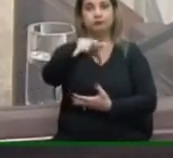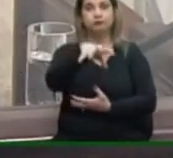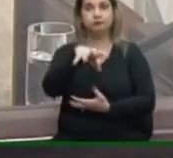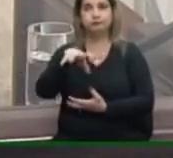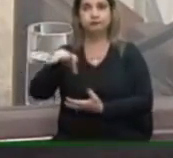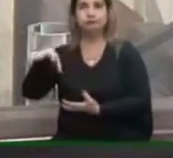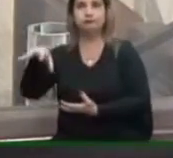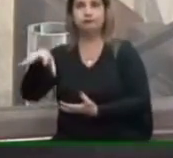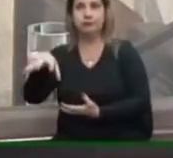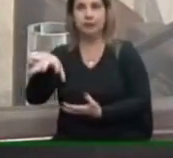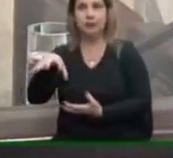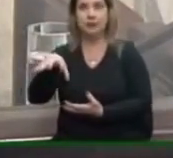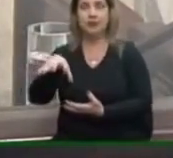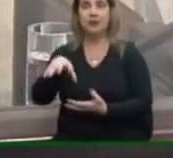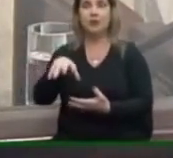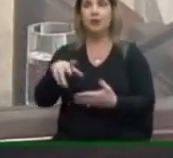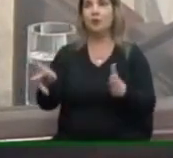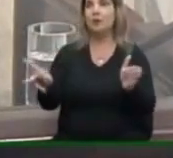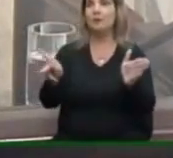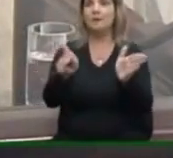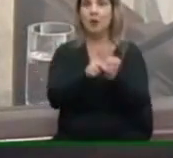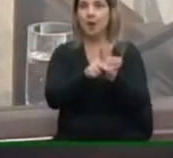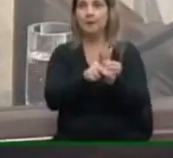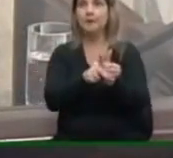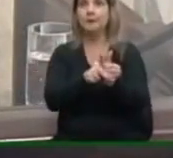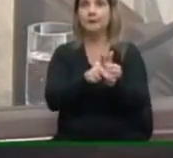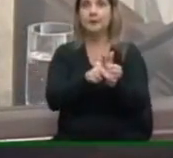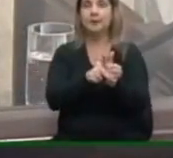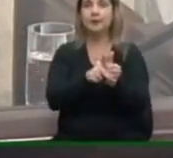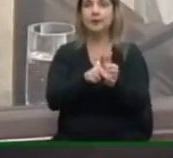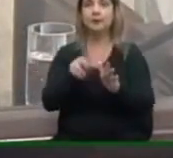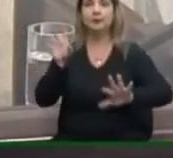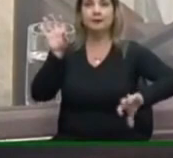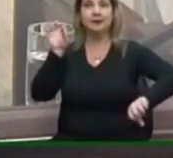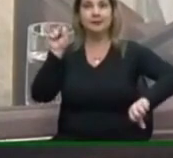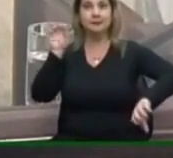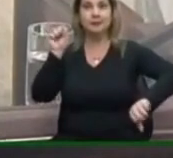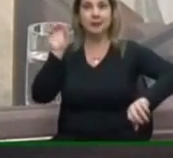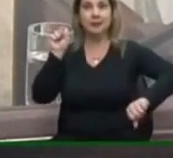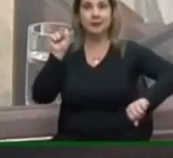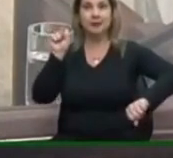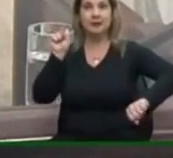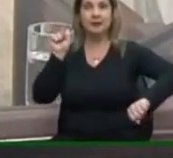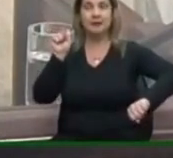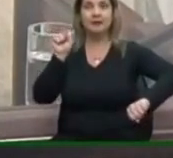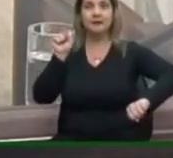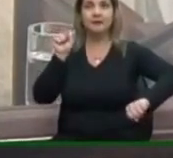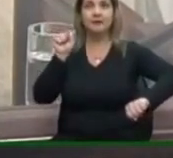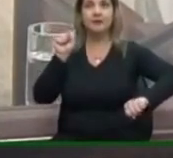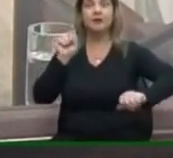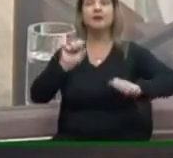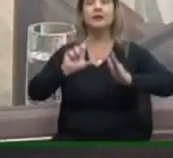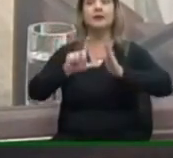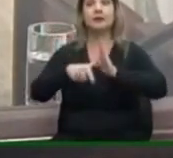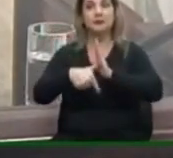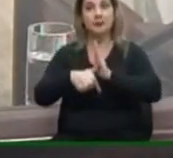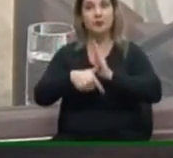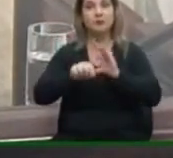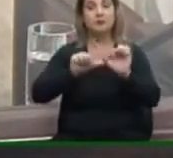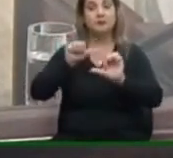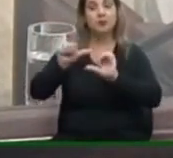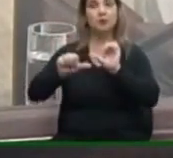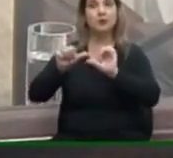como sendo pertencente à Espanha até então e passaria para